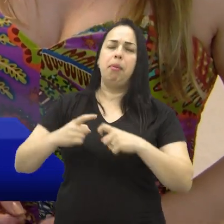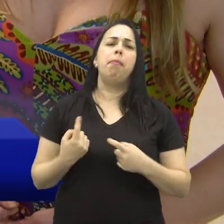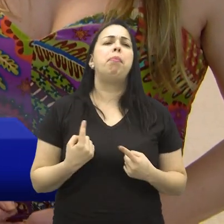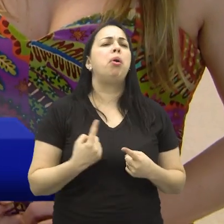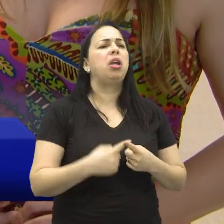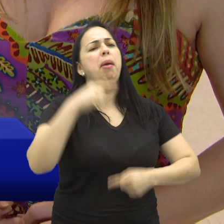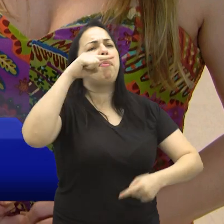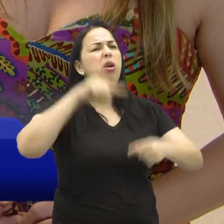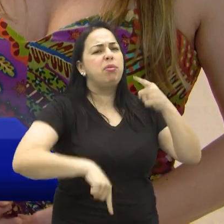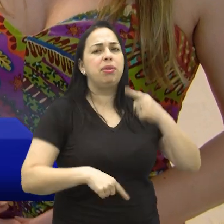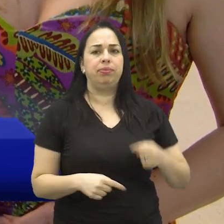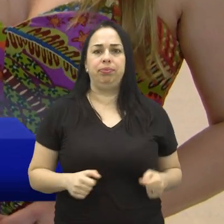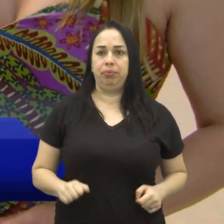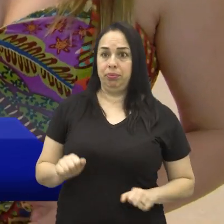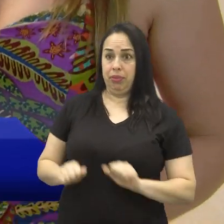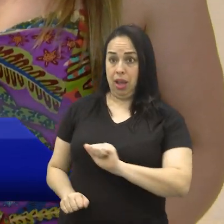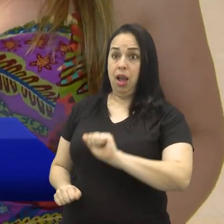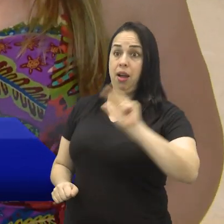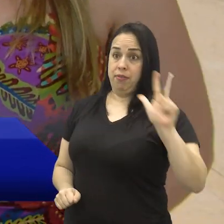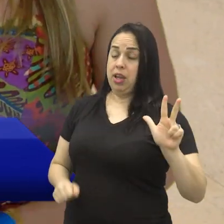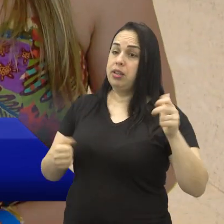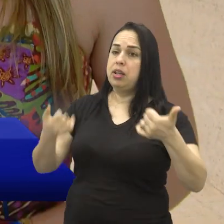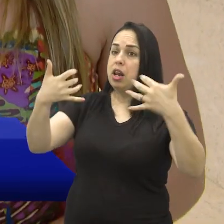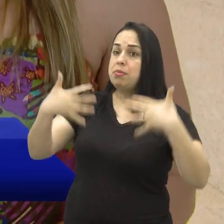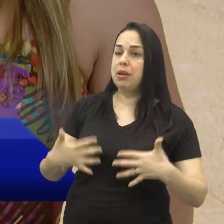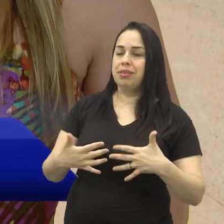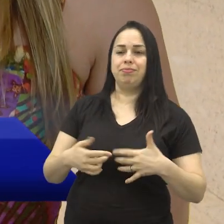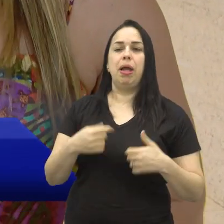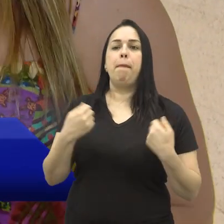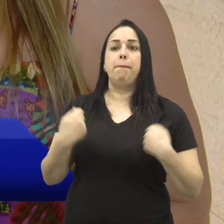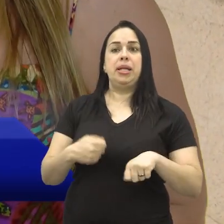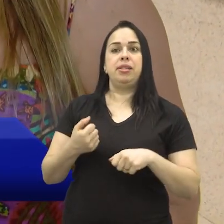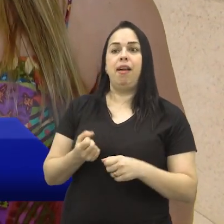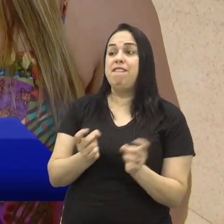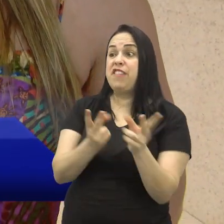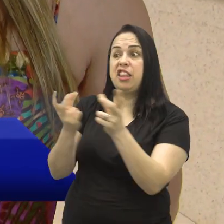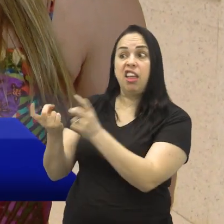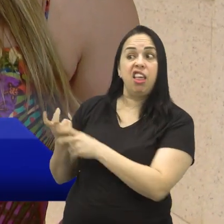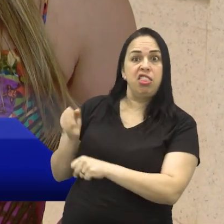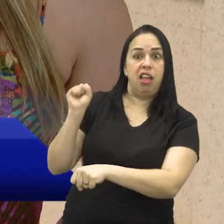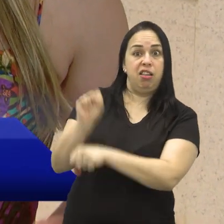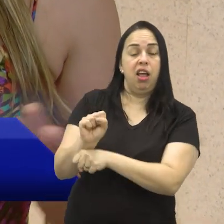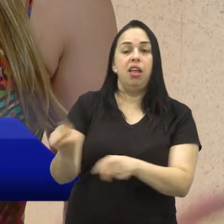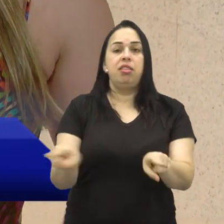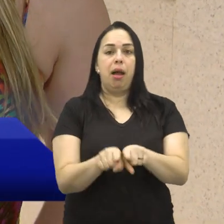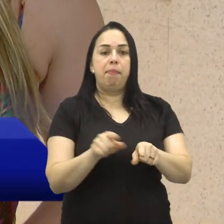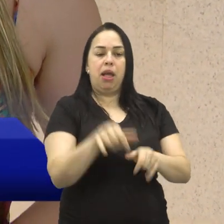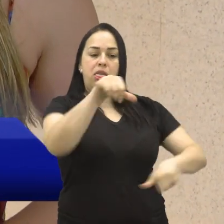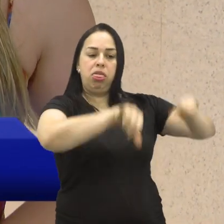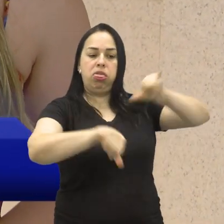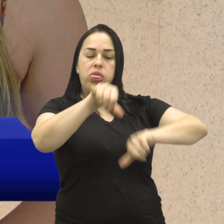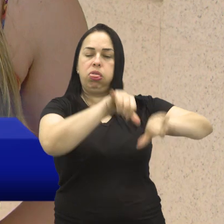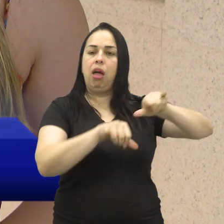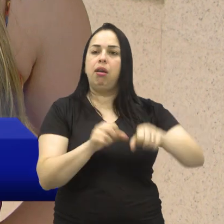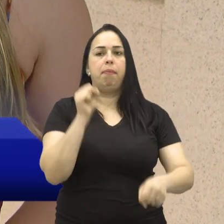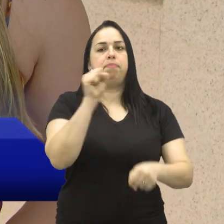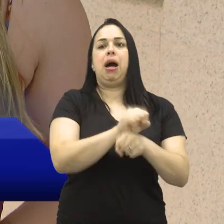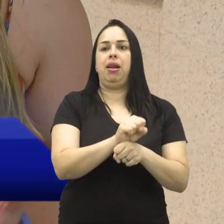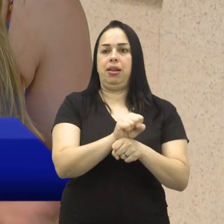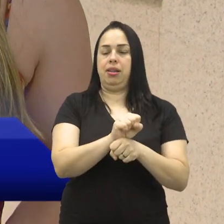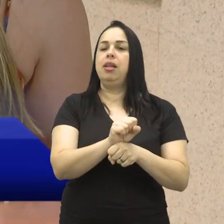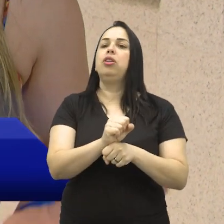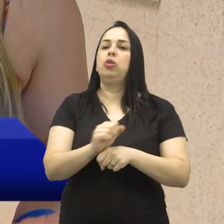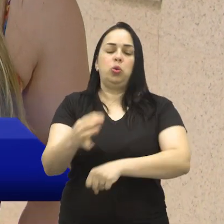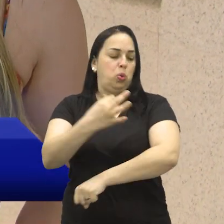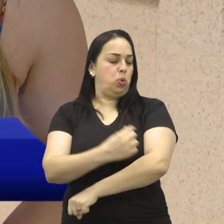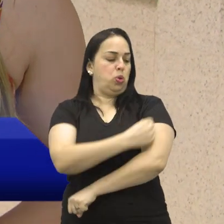o que é essa proibição? A Anvisa entendeu que deveria suspender tanto a produção quanto a comercialização, não